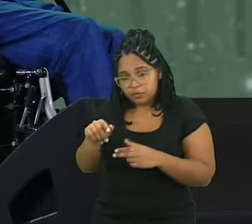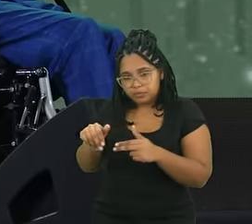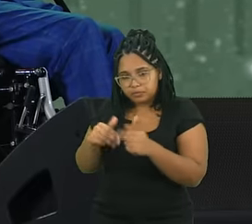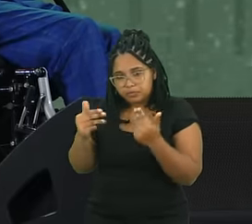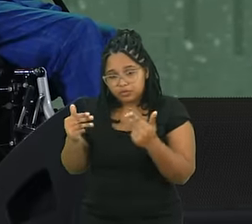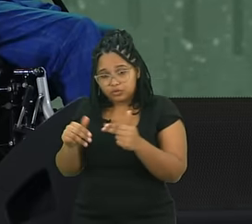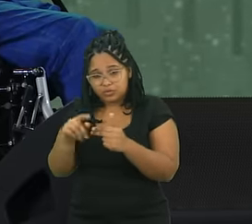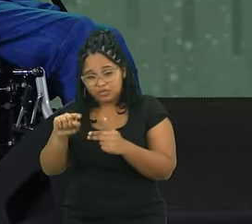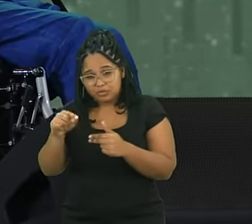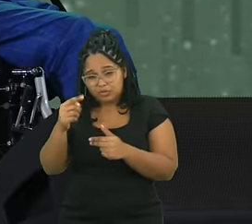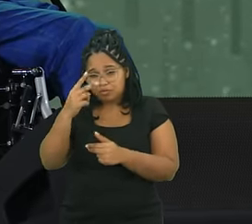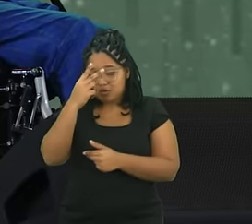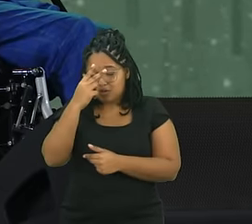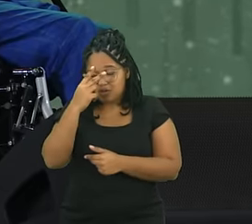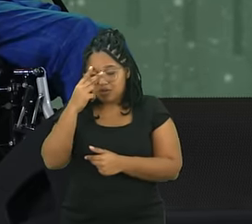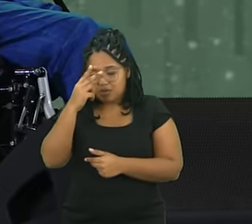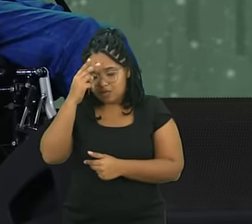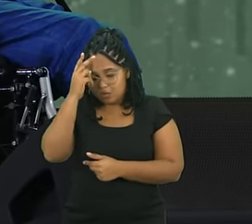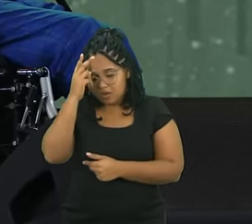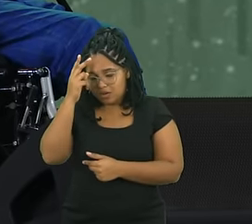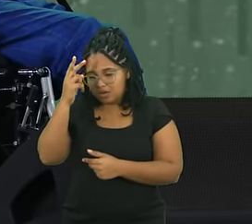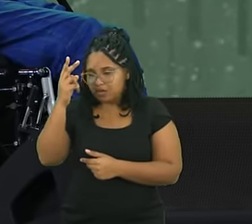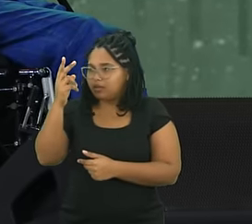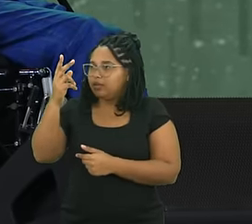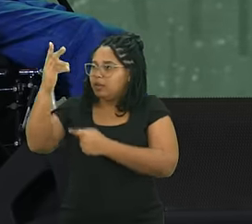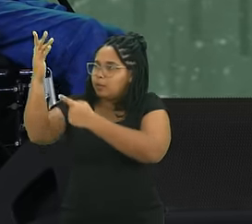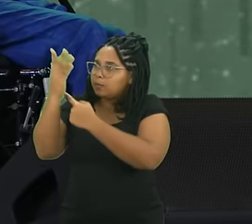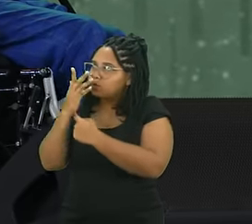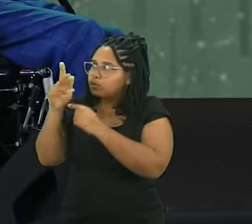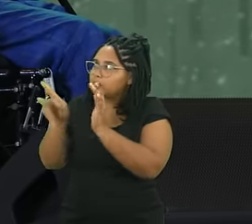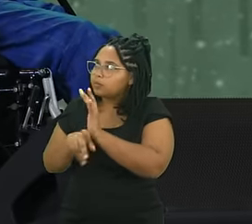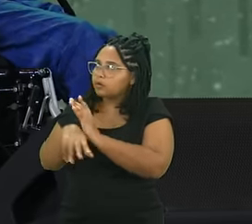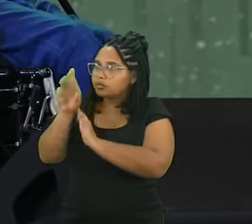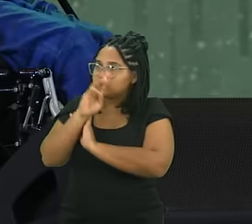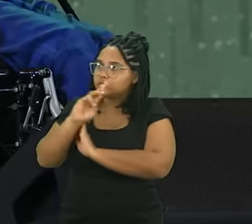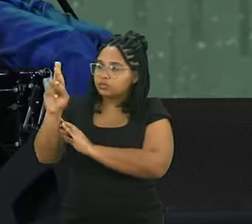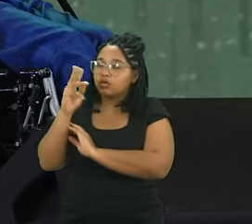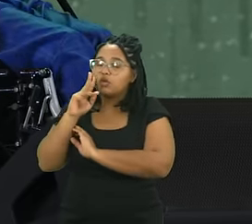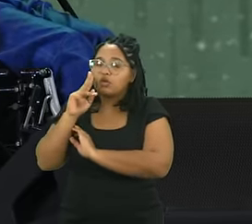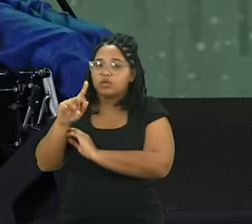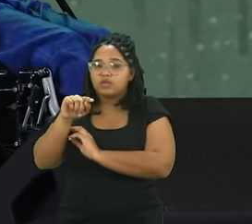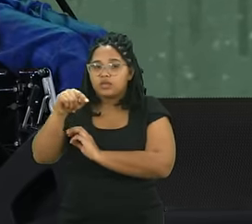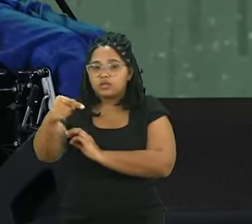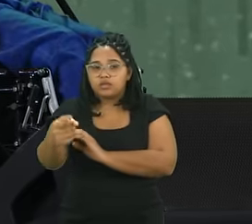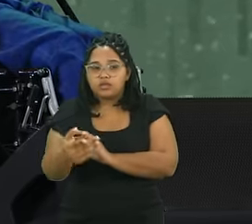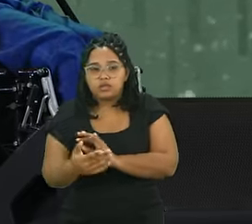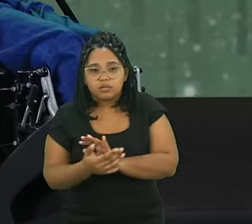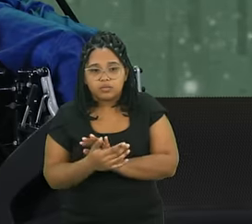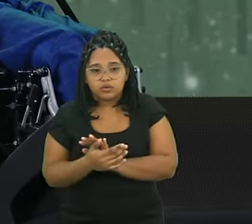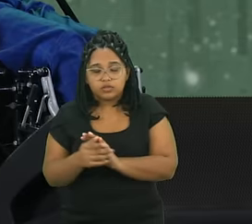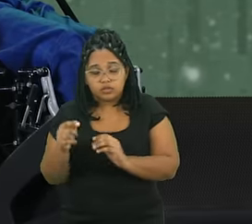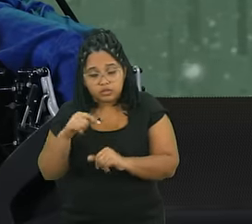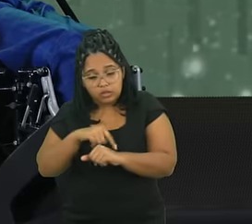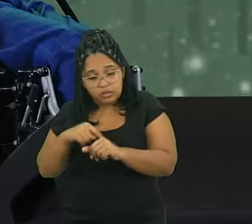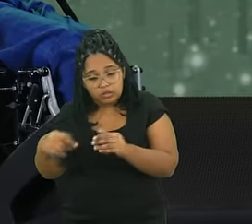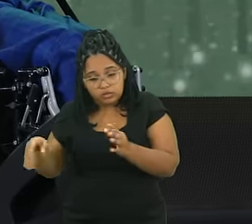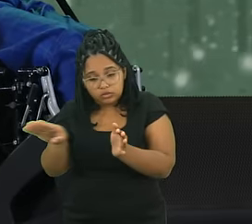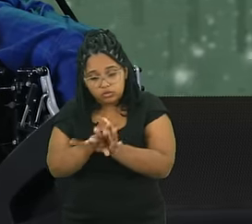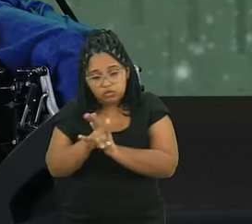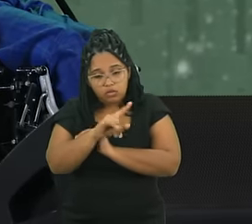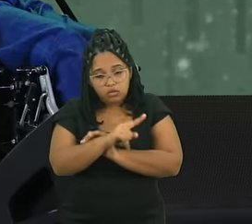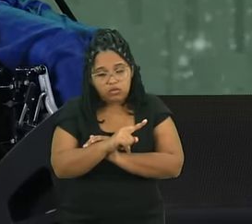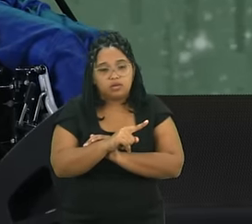visão. Eu fiquei sabendo quando ele foi para a UTI após a cirurgia. Quando ele chegou naquele lugar, naquele